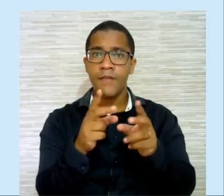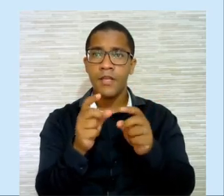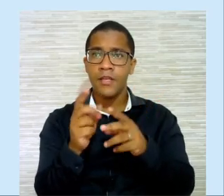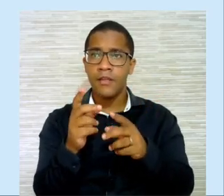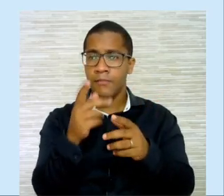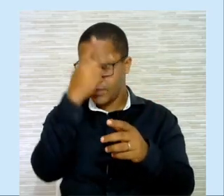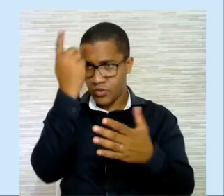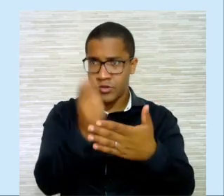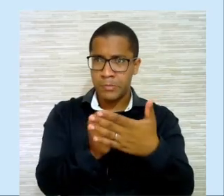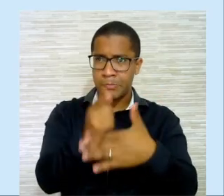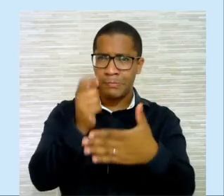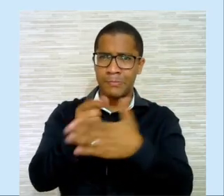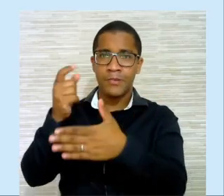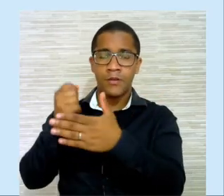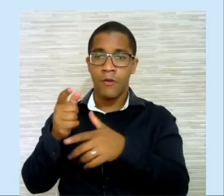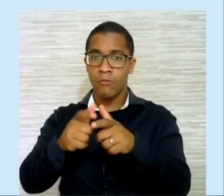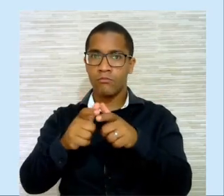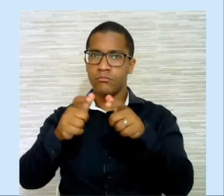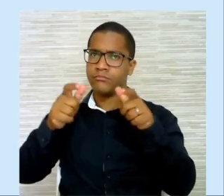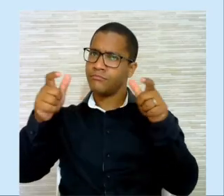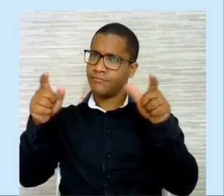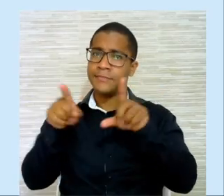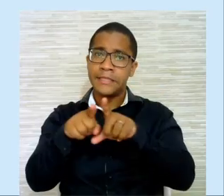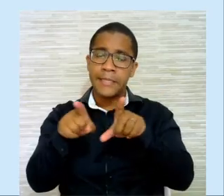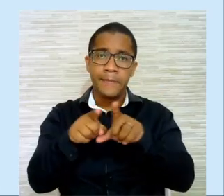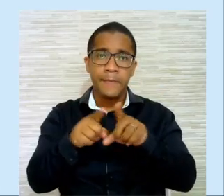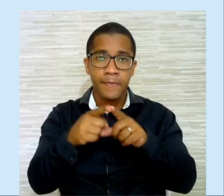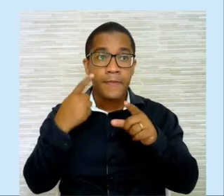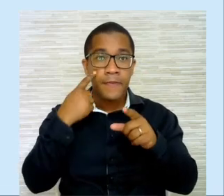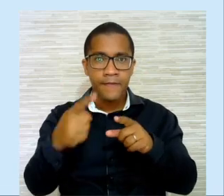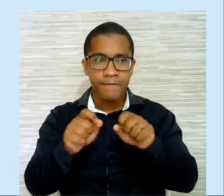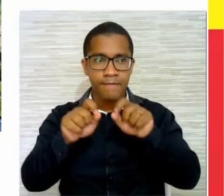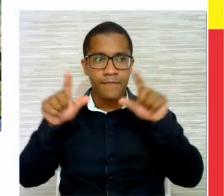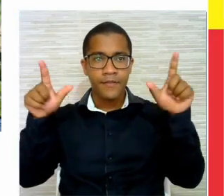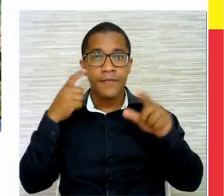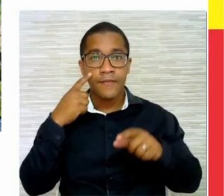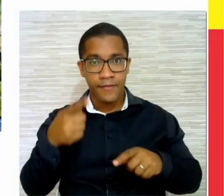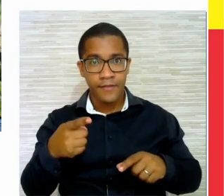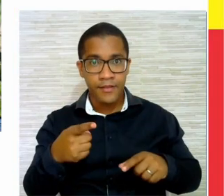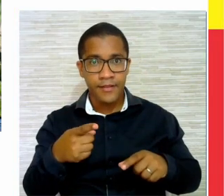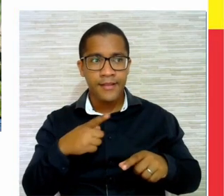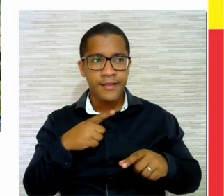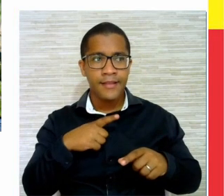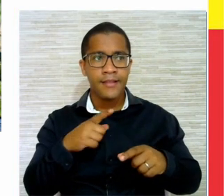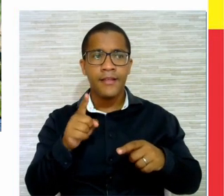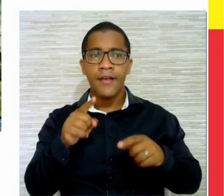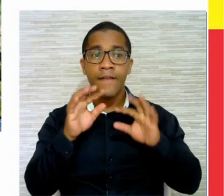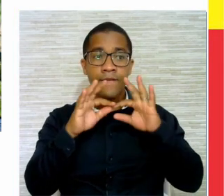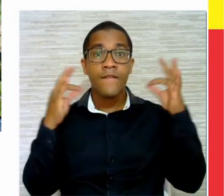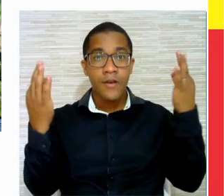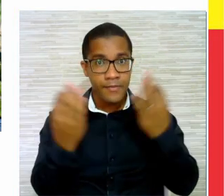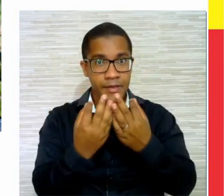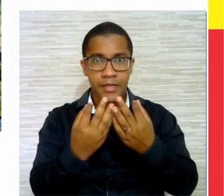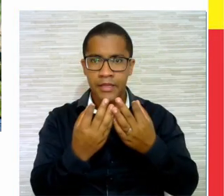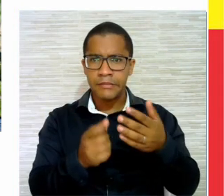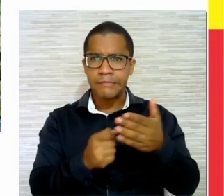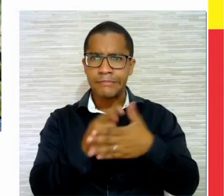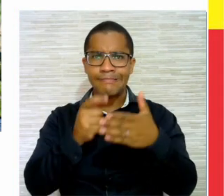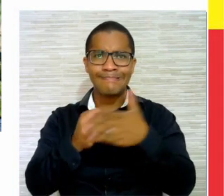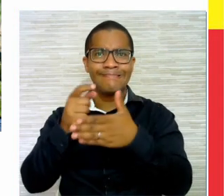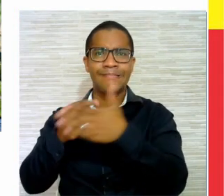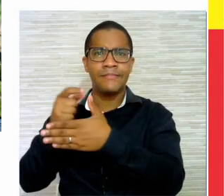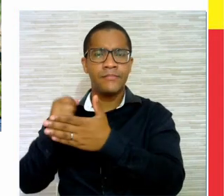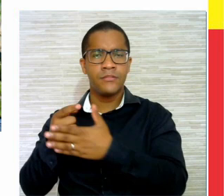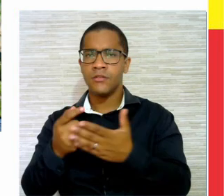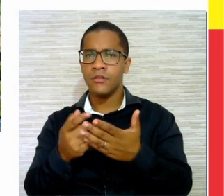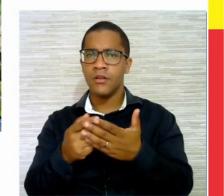mais crescente em nosso ambiente. Ok? Observa na tela. Alto consumo das famílias. A gente viu essa